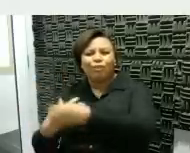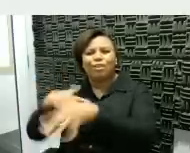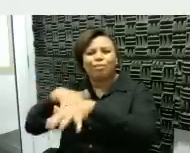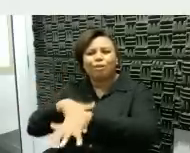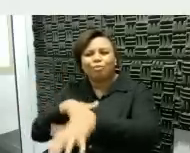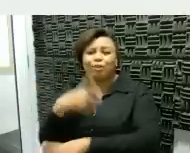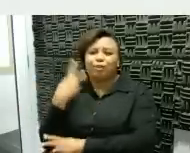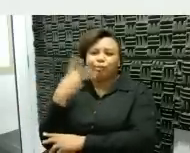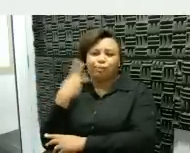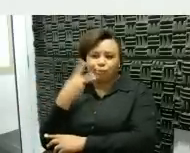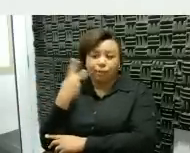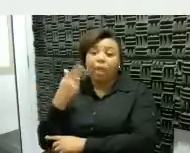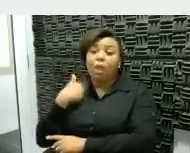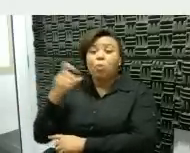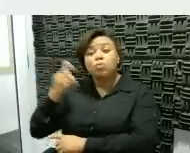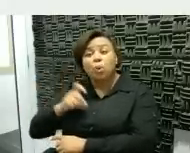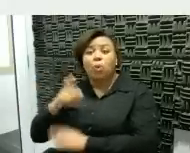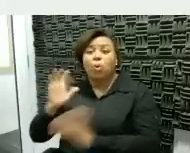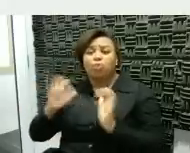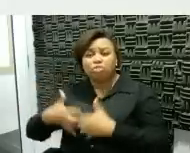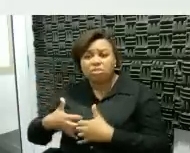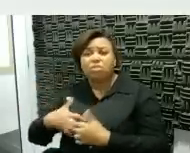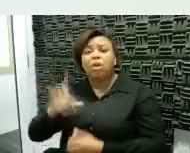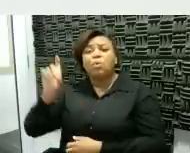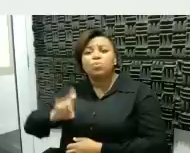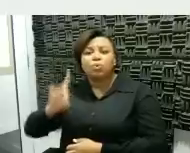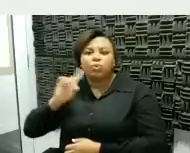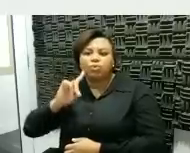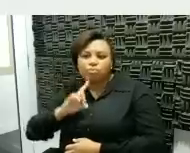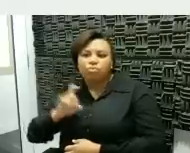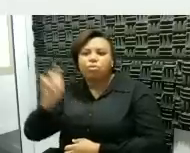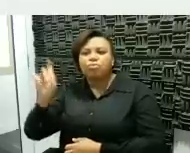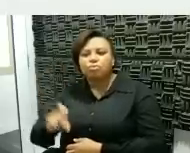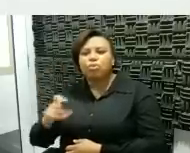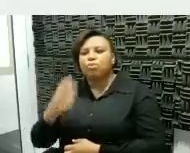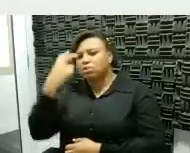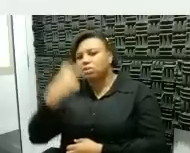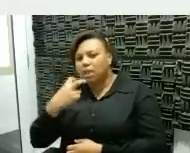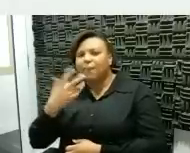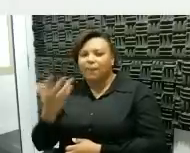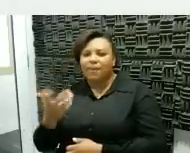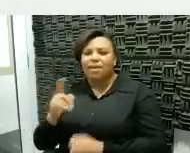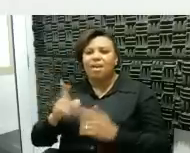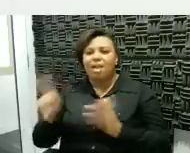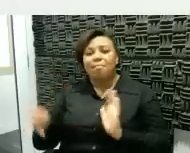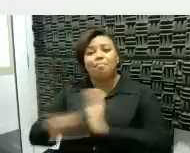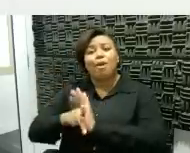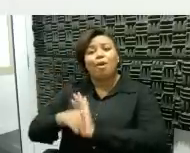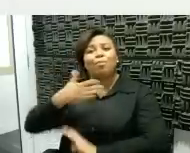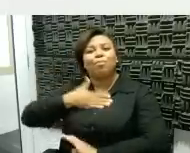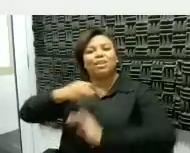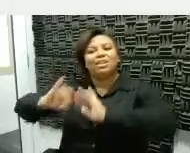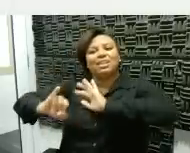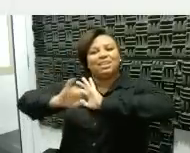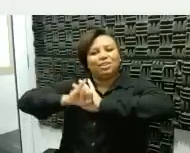autista eu sou surdo eu sou cego eu sou deficiente porque isso é parte da minha identidade mas aqui no Brasil a gente já atende a